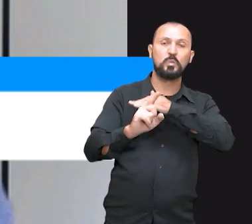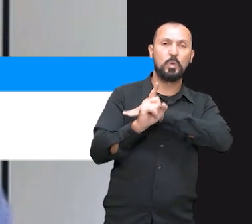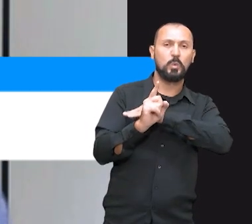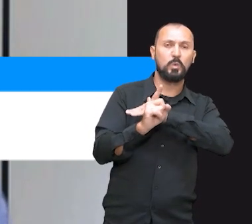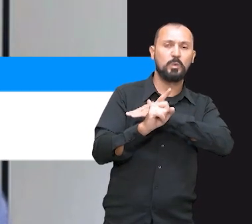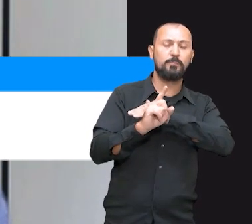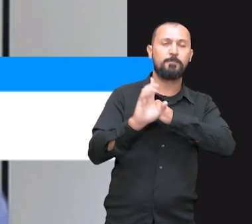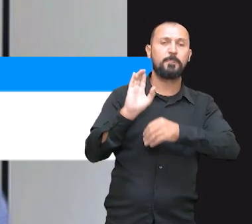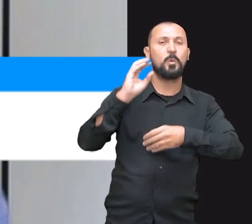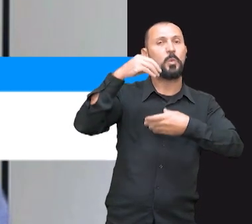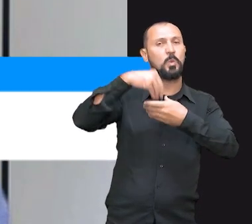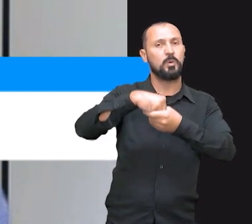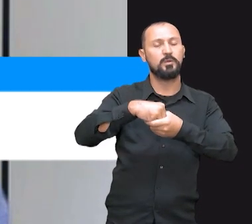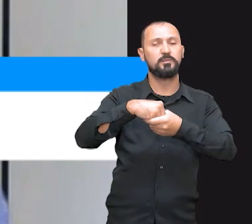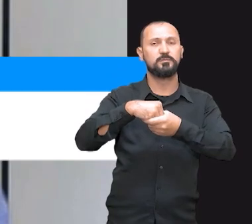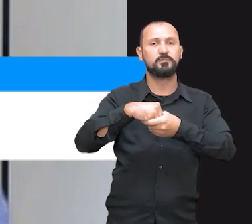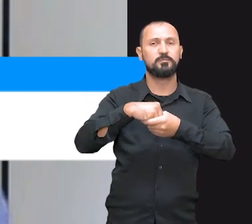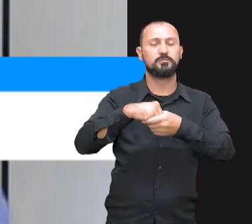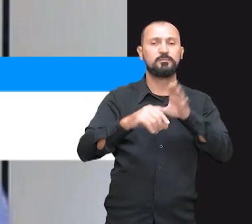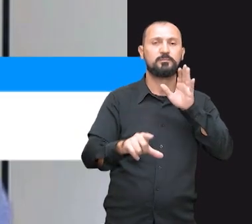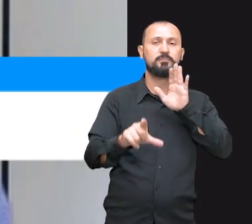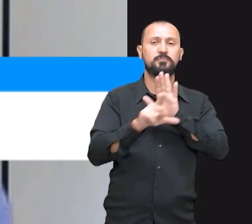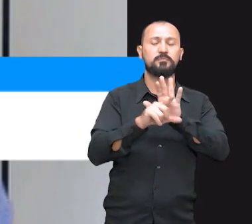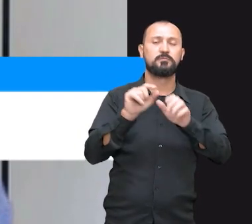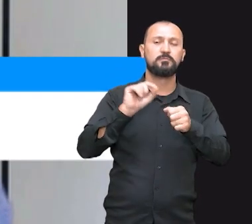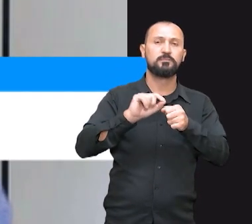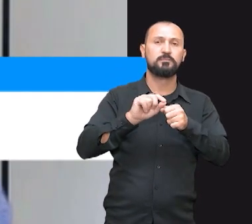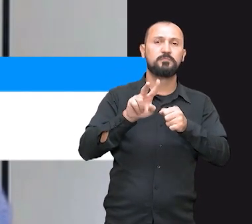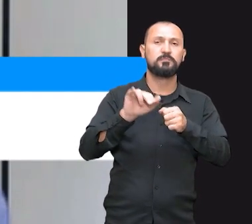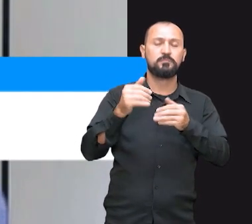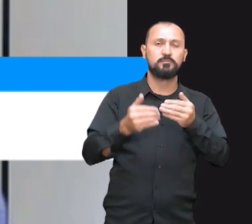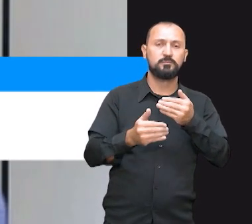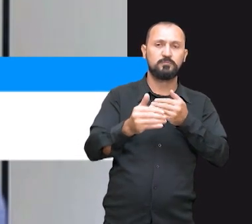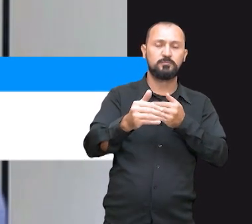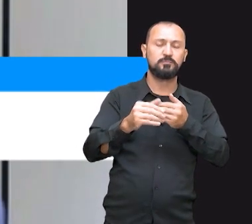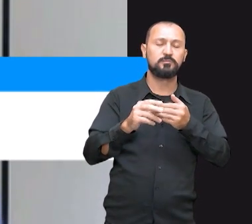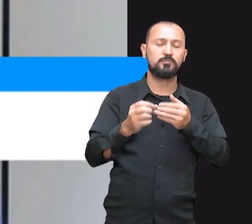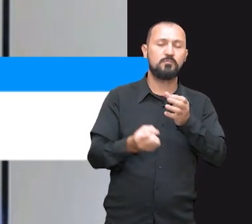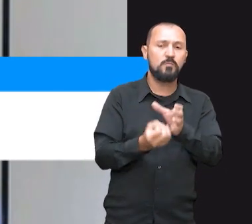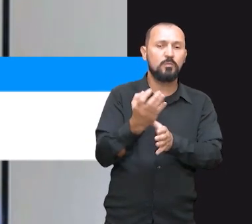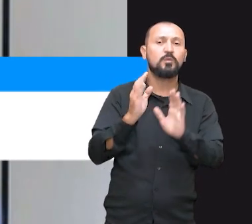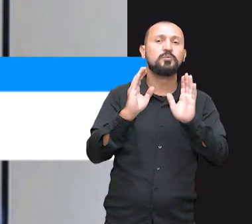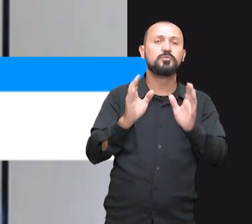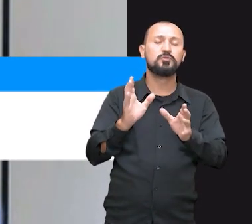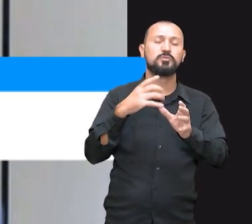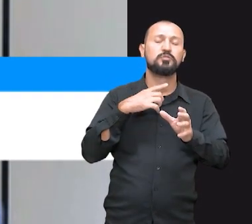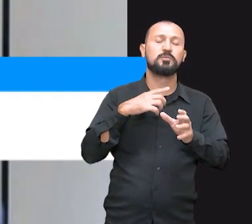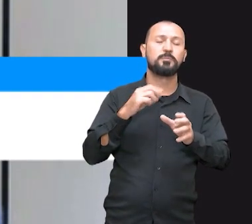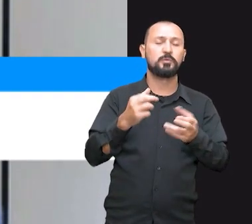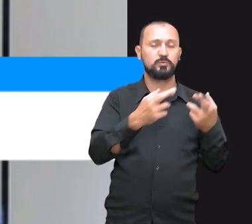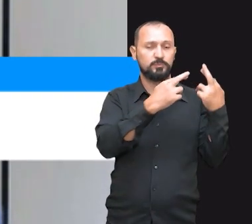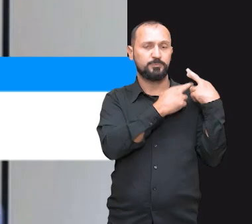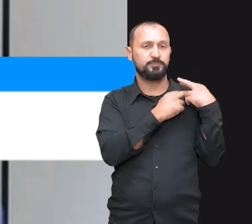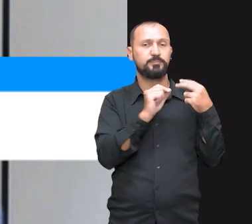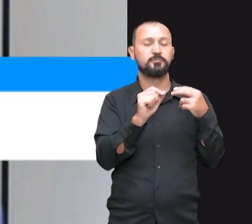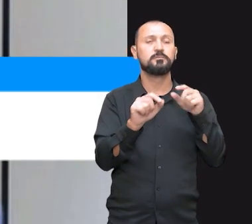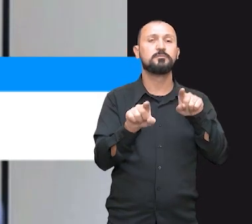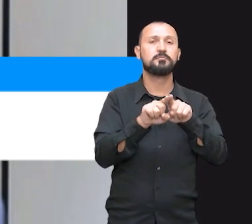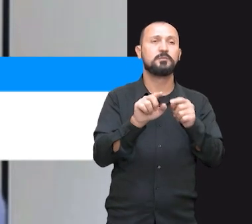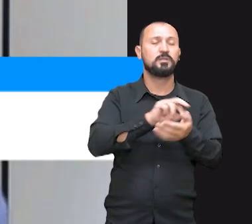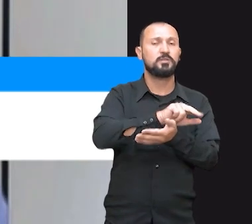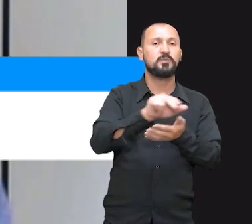As ações e serviços previstos nesta lei serão executados por programas já implementados pelos